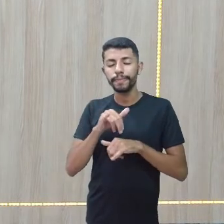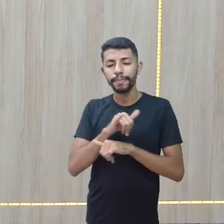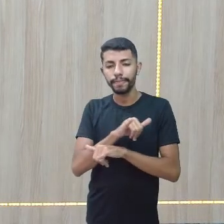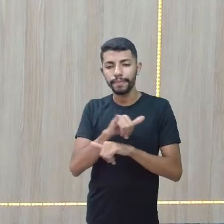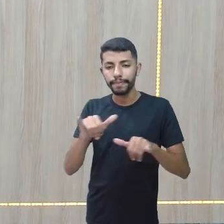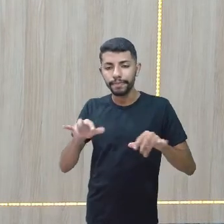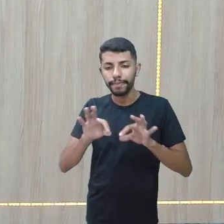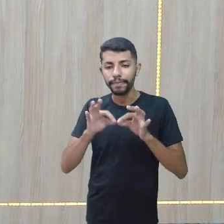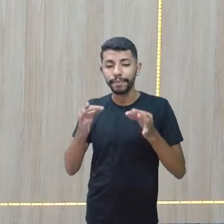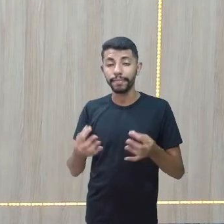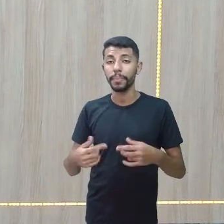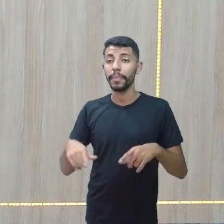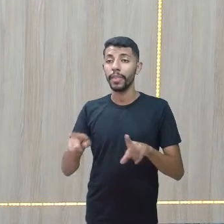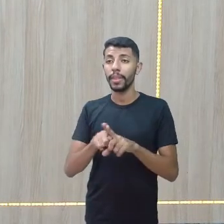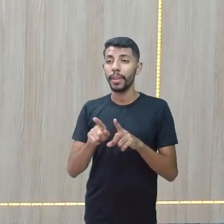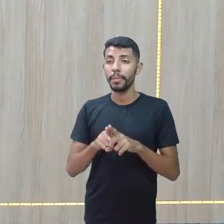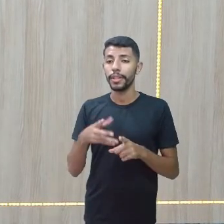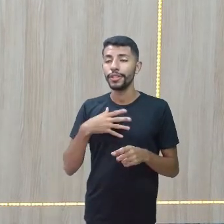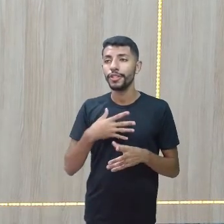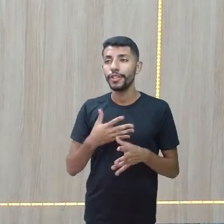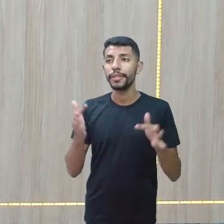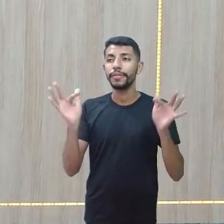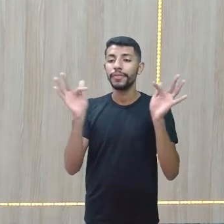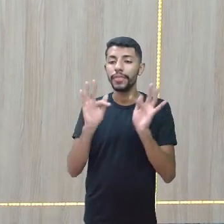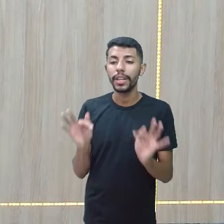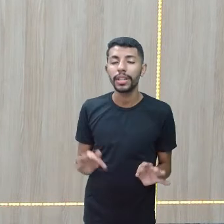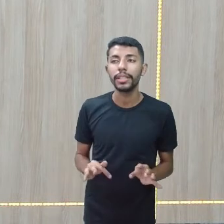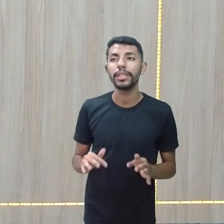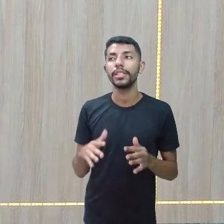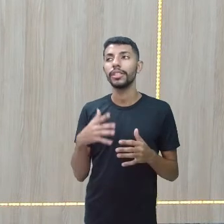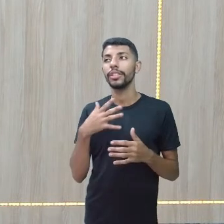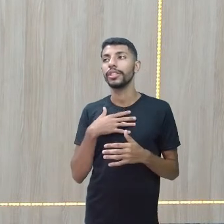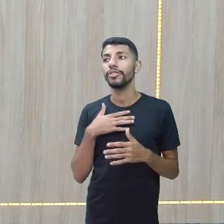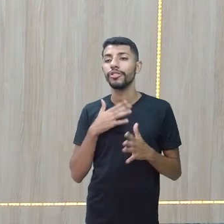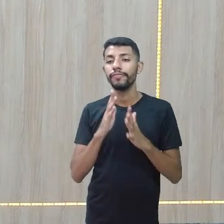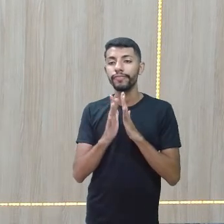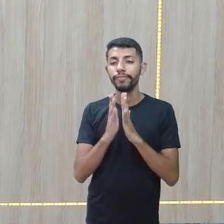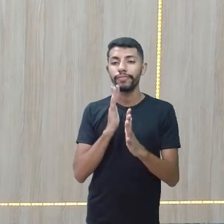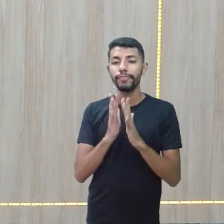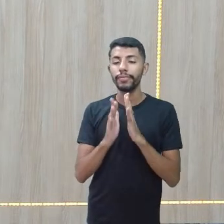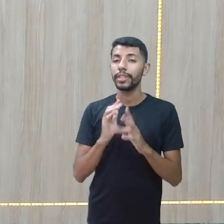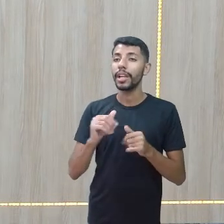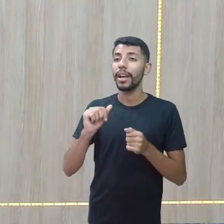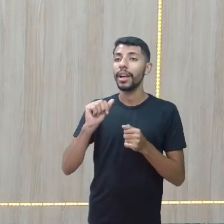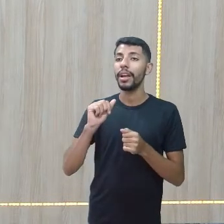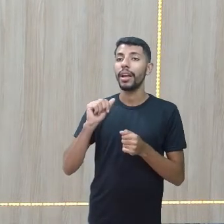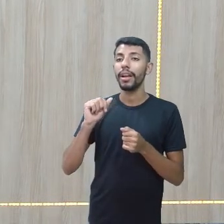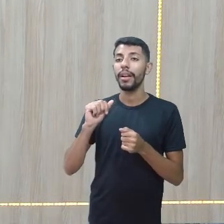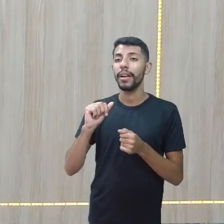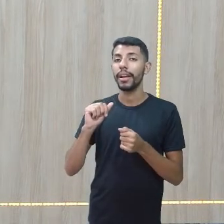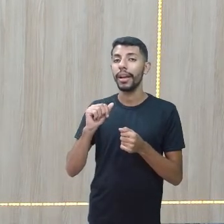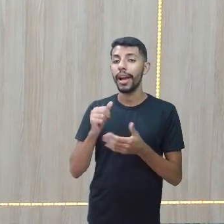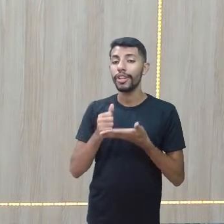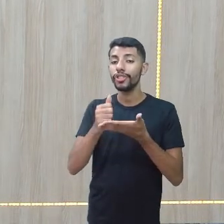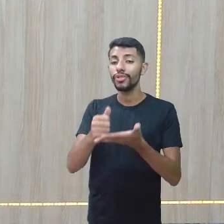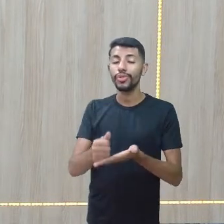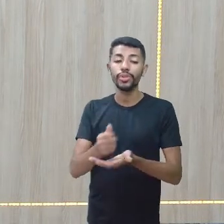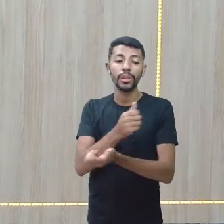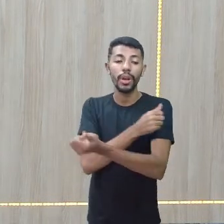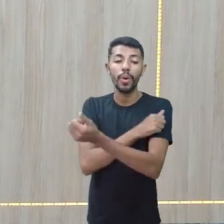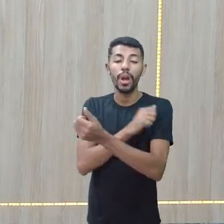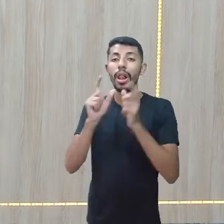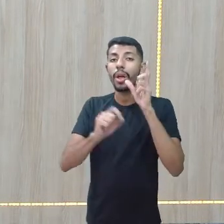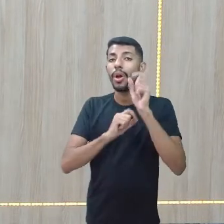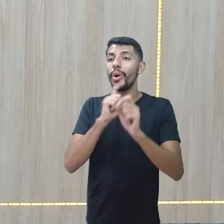uma forma alegre, de uma forma dinâmica, faz com que o estudante de verdade